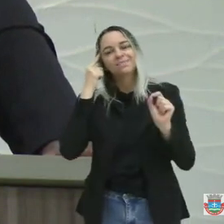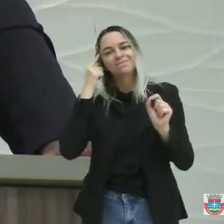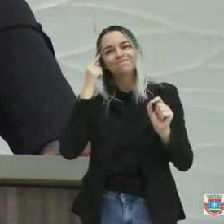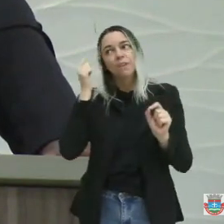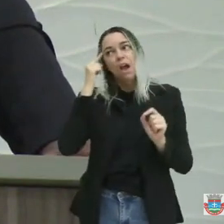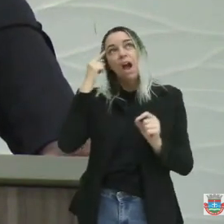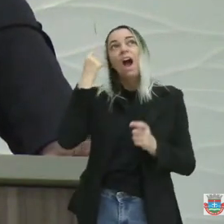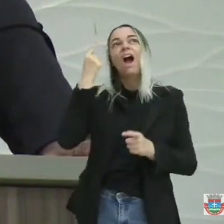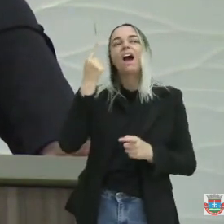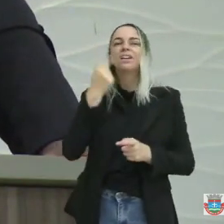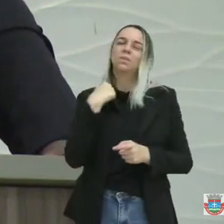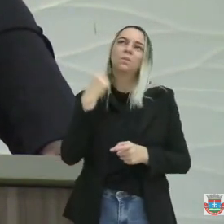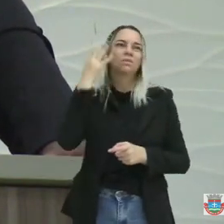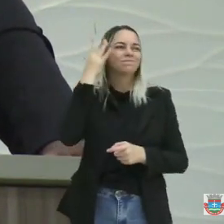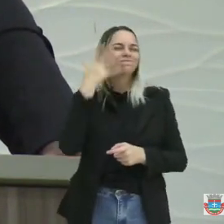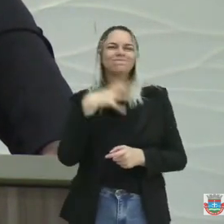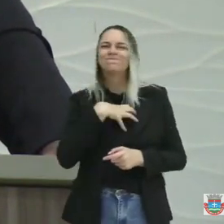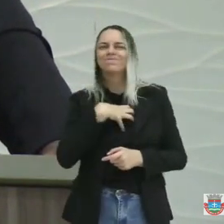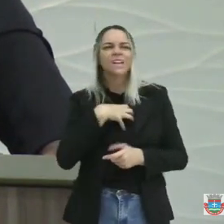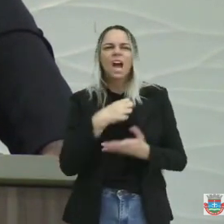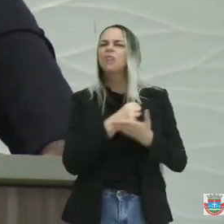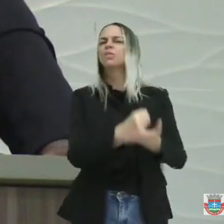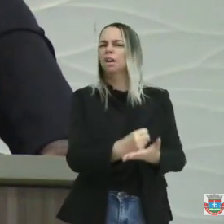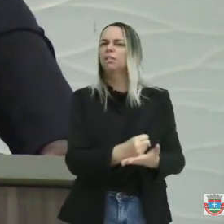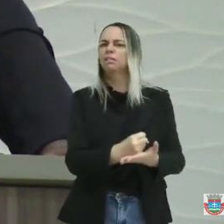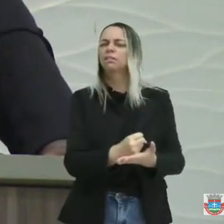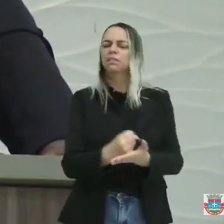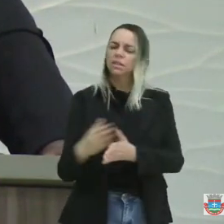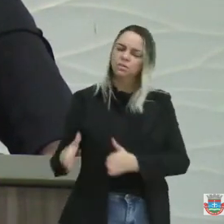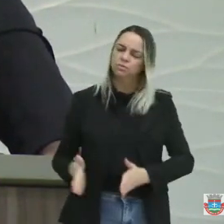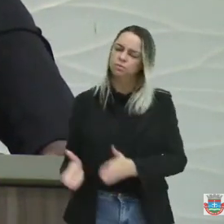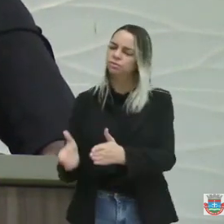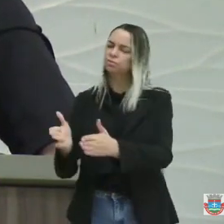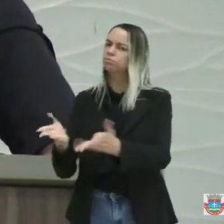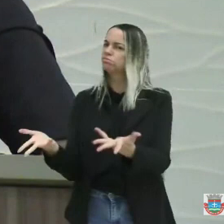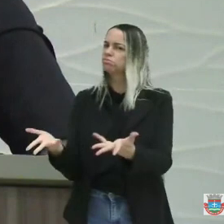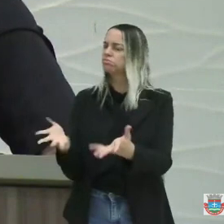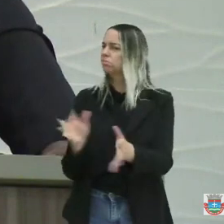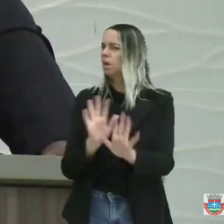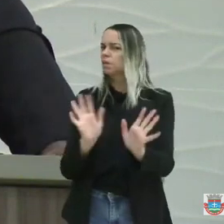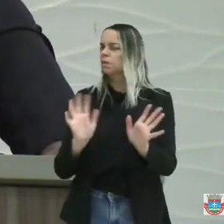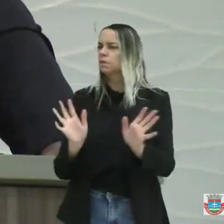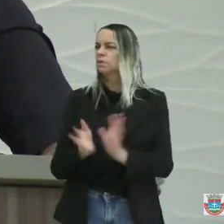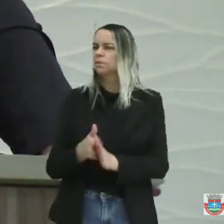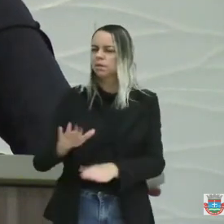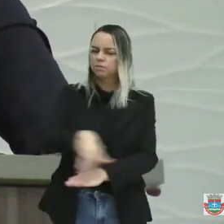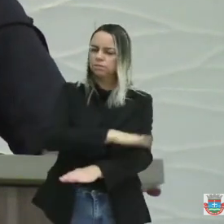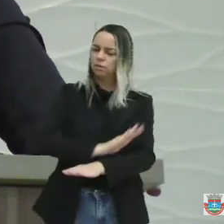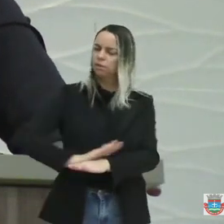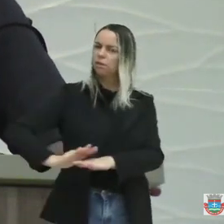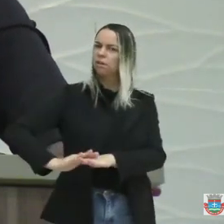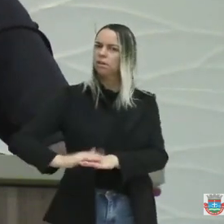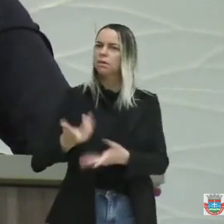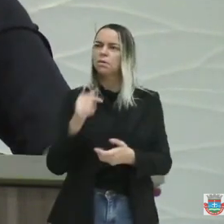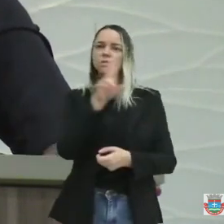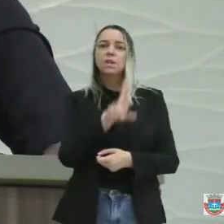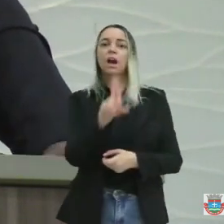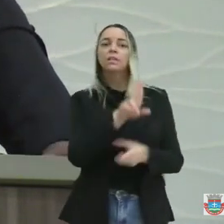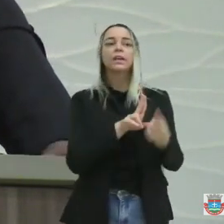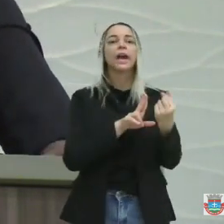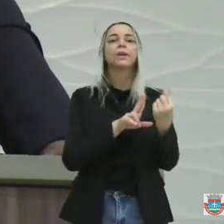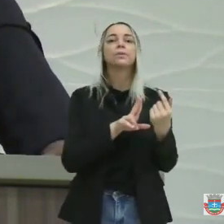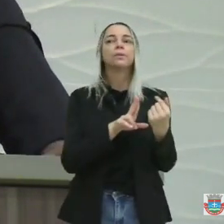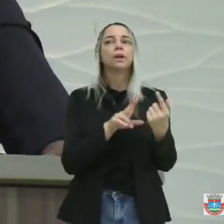ao liberar esse emenda. Porque se eu dissesse, não, é para calçamento, tinha que ficar para calçamento. Eles tinham que ia fazer, ia, mas tinha que usar outro dinheiro, não